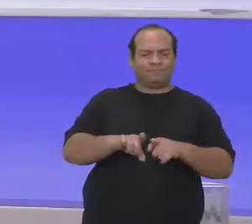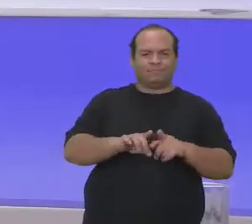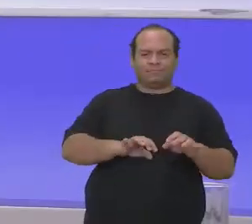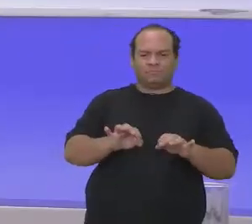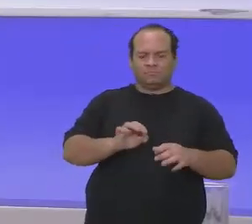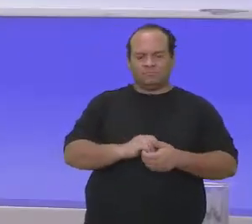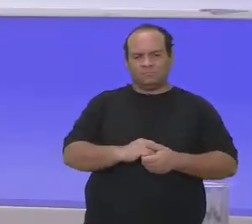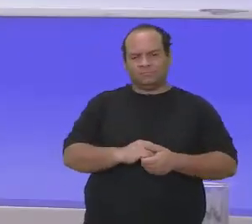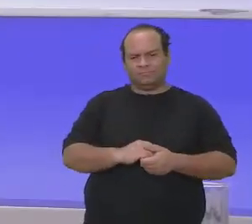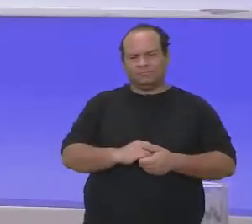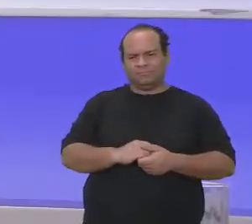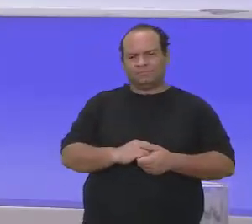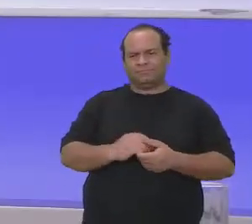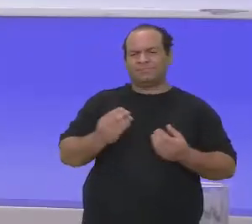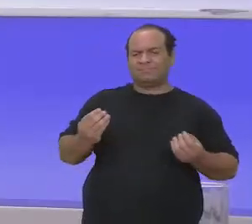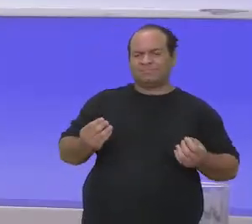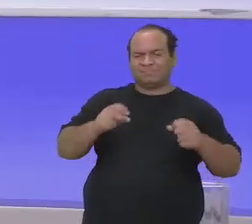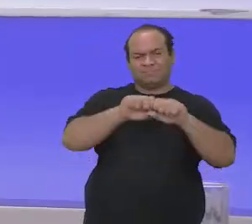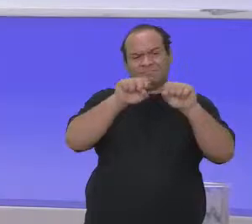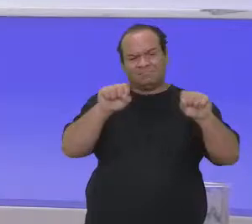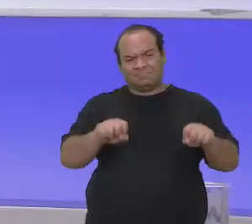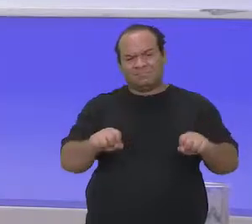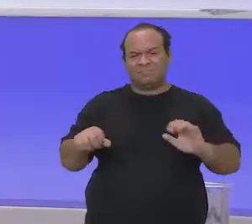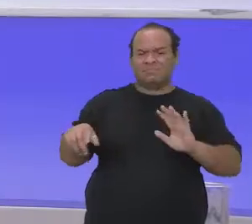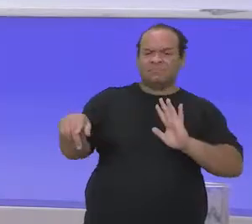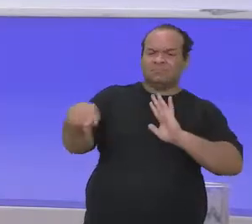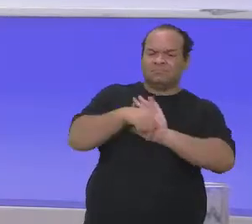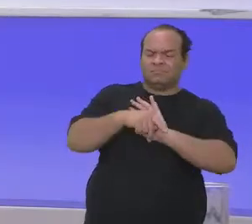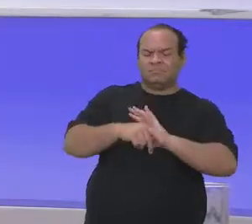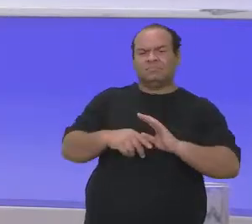toda a integração com o sistema elétrico nacional,